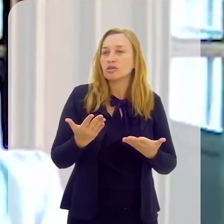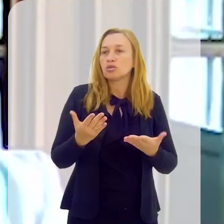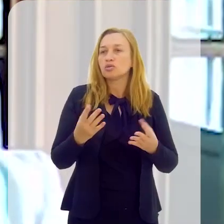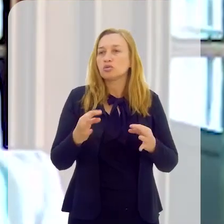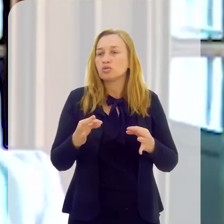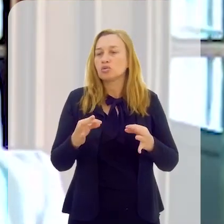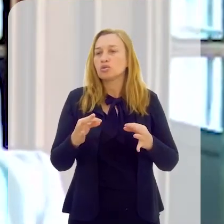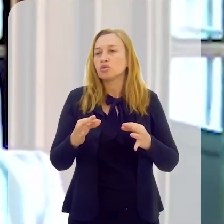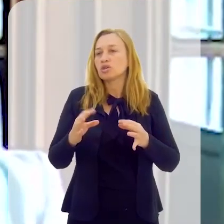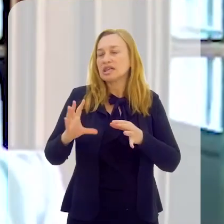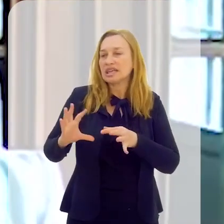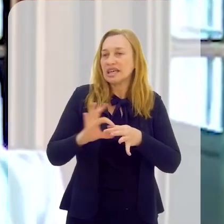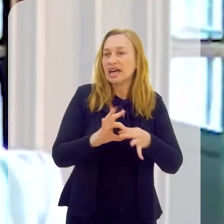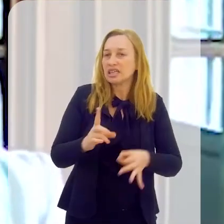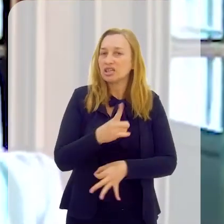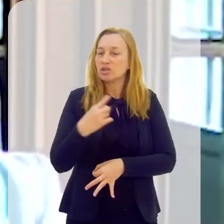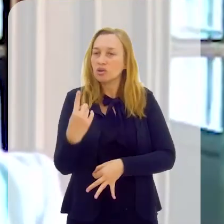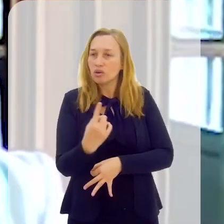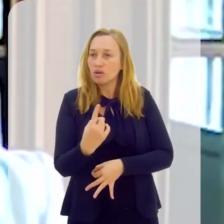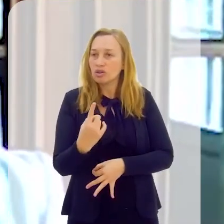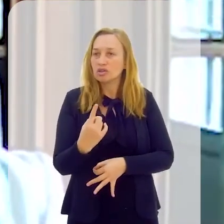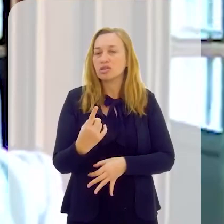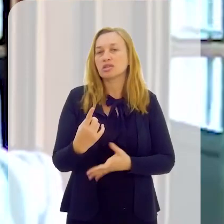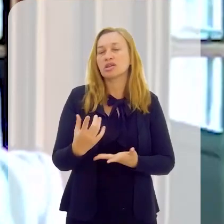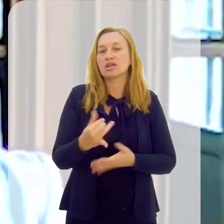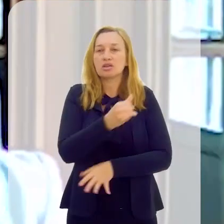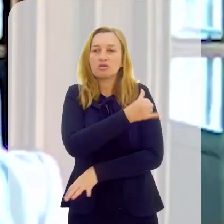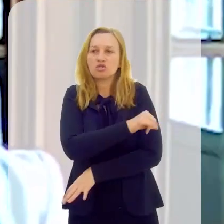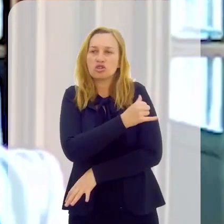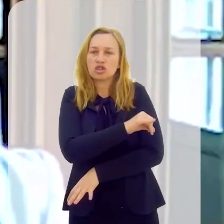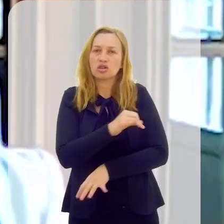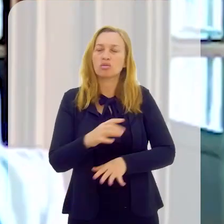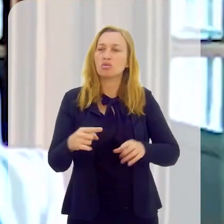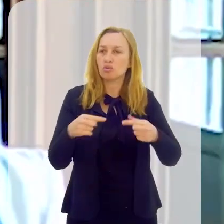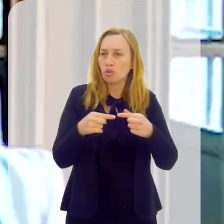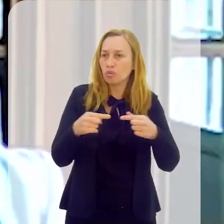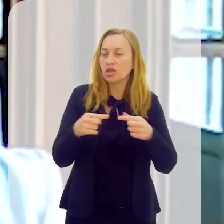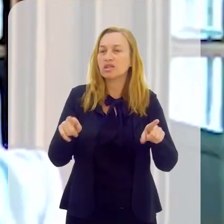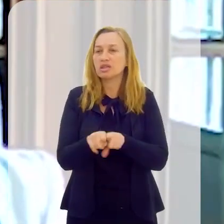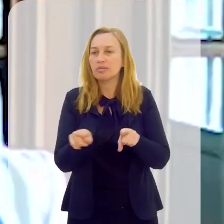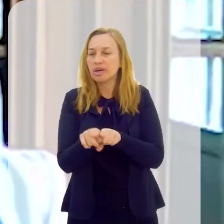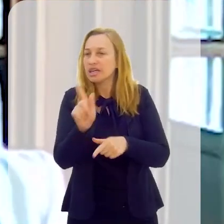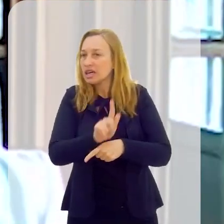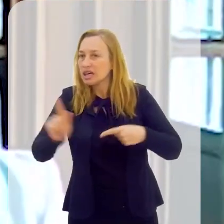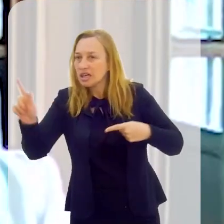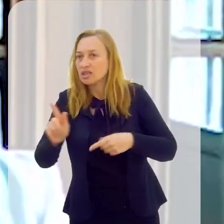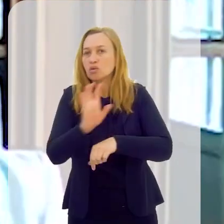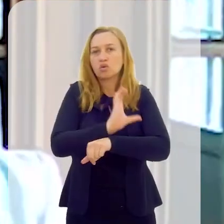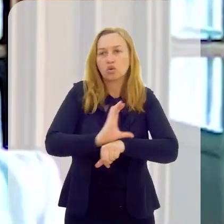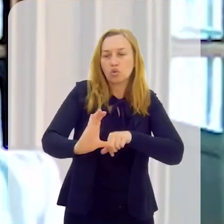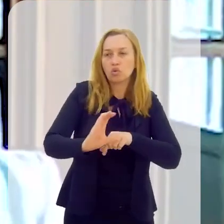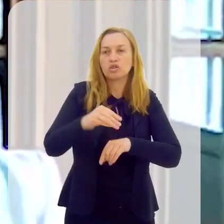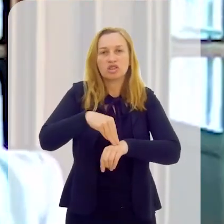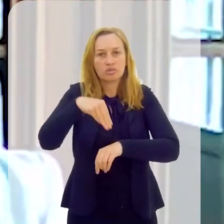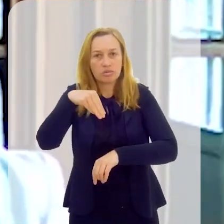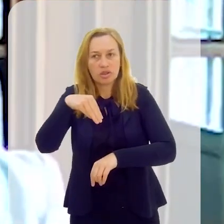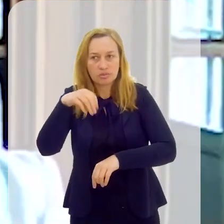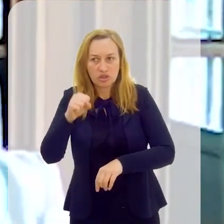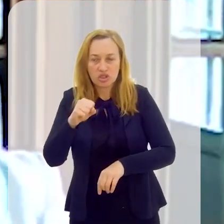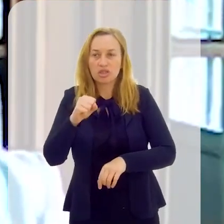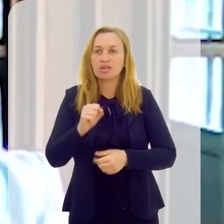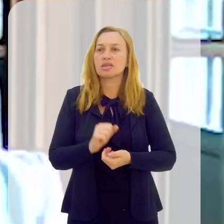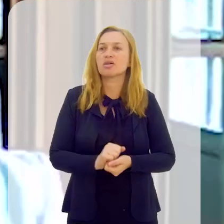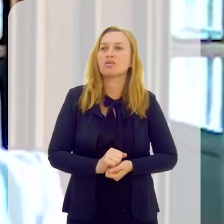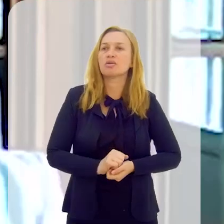nosso perfil, com o nosso DNA de Rio de Janeiro. E na graduação nós temos cursos de